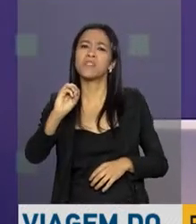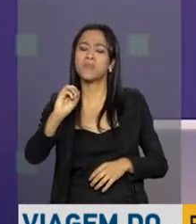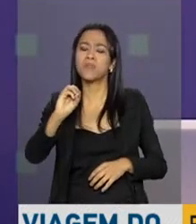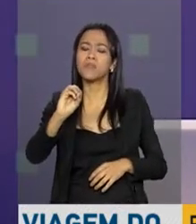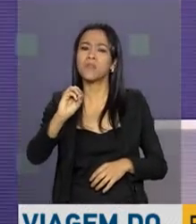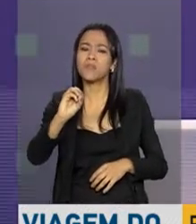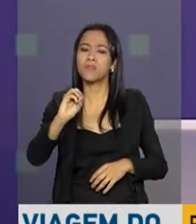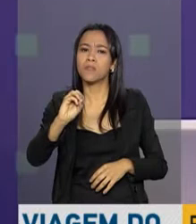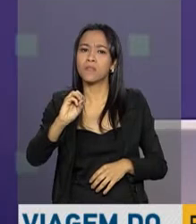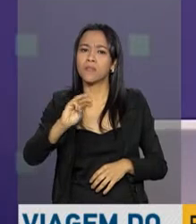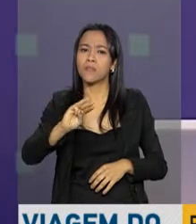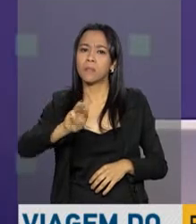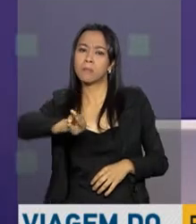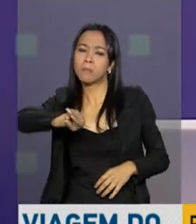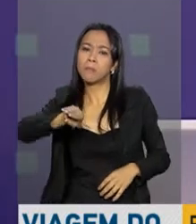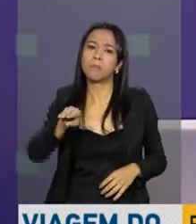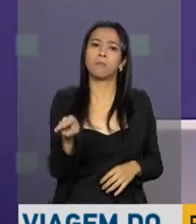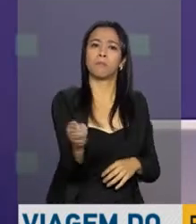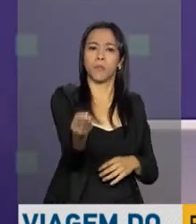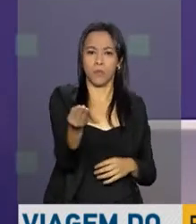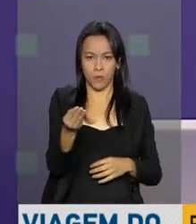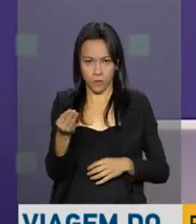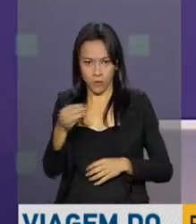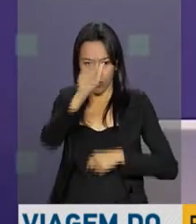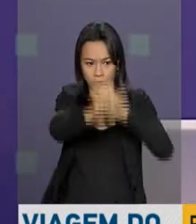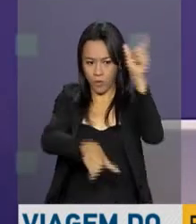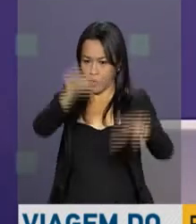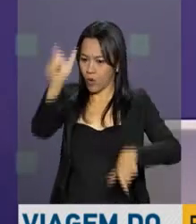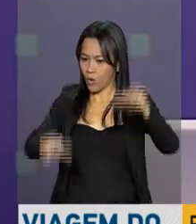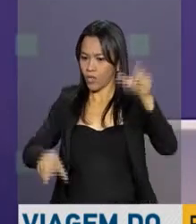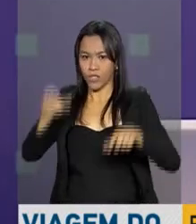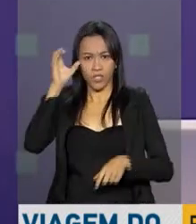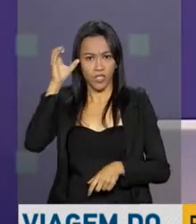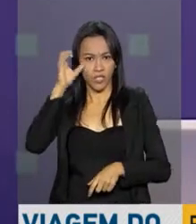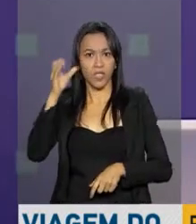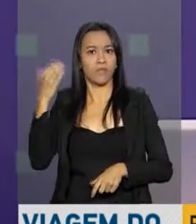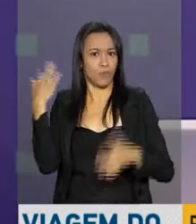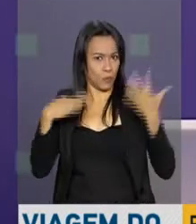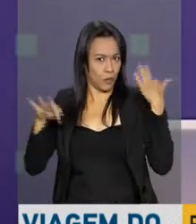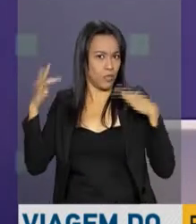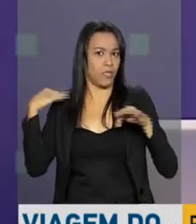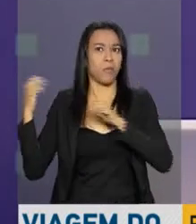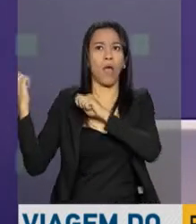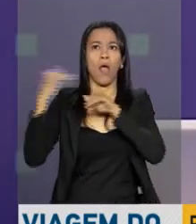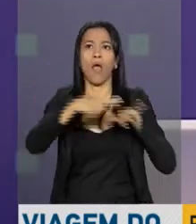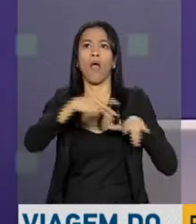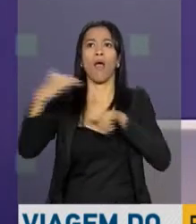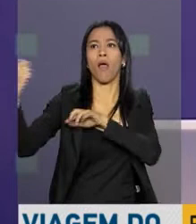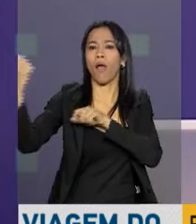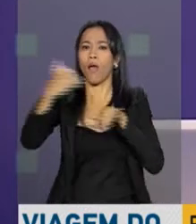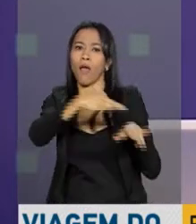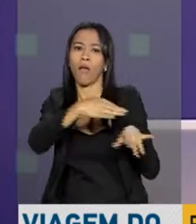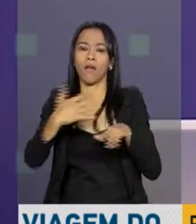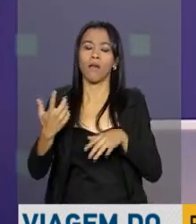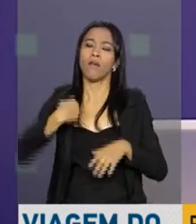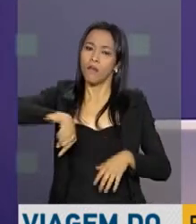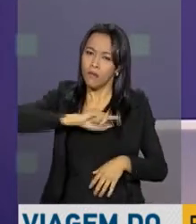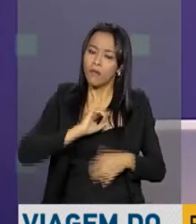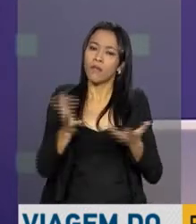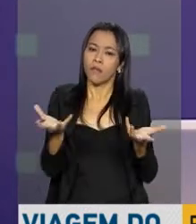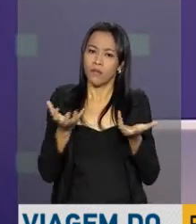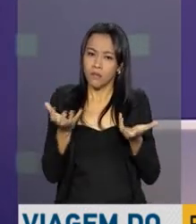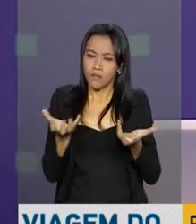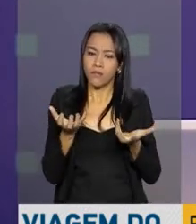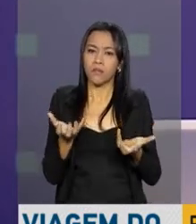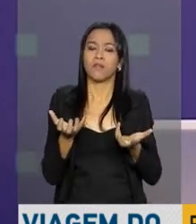de chineses fazem turismo. E nós queremos muito direcionar